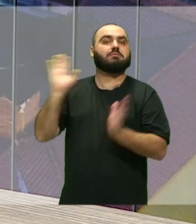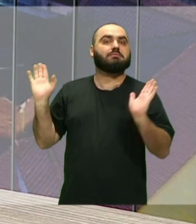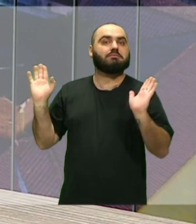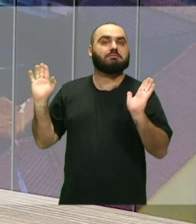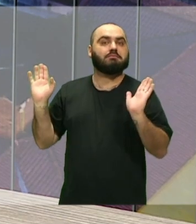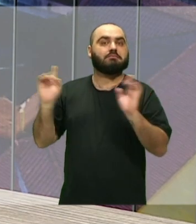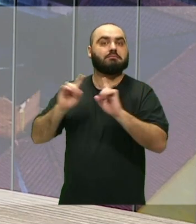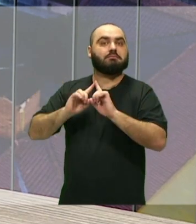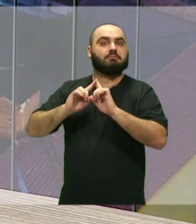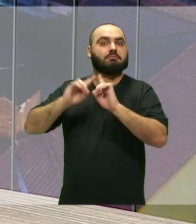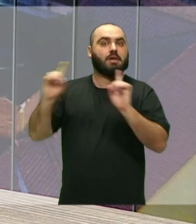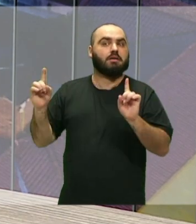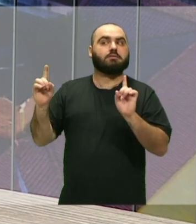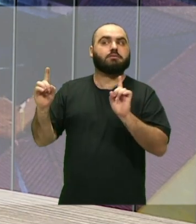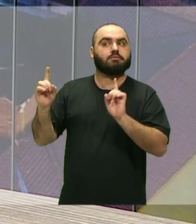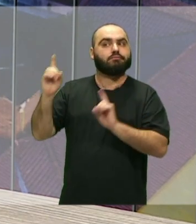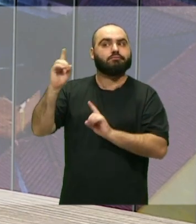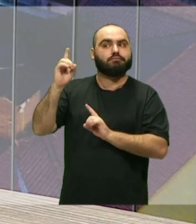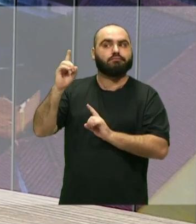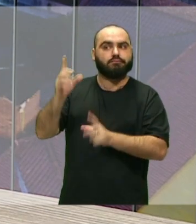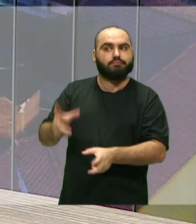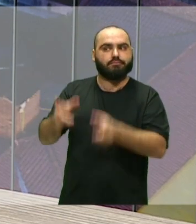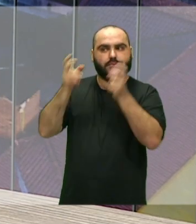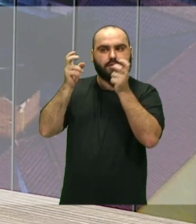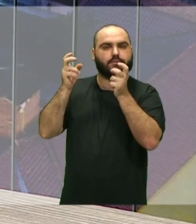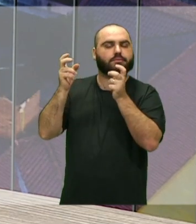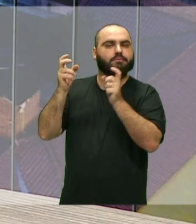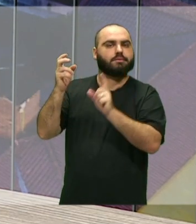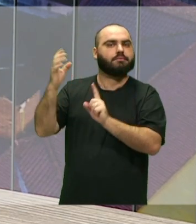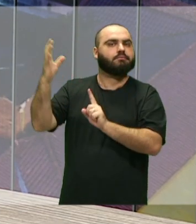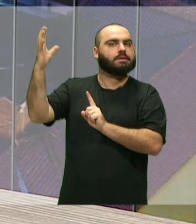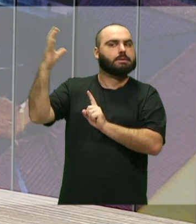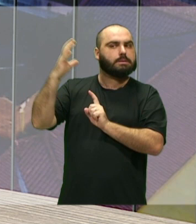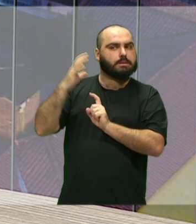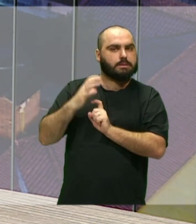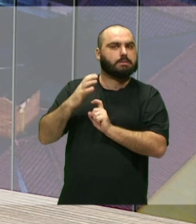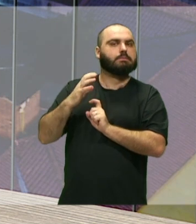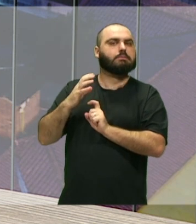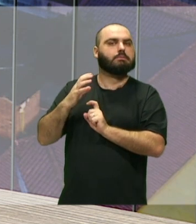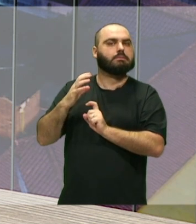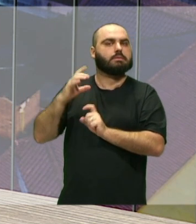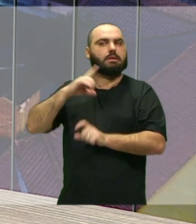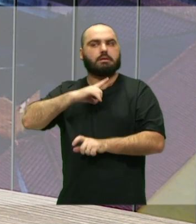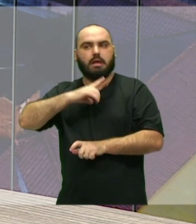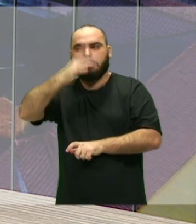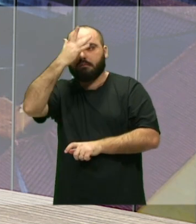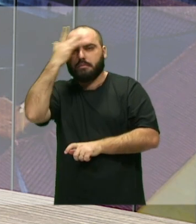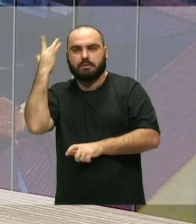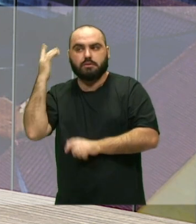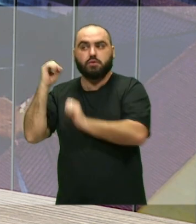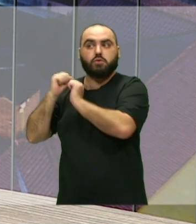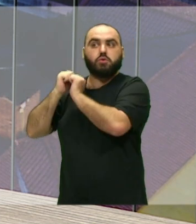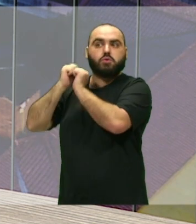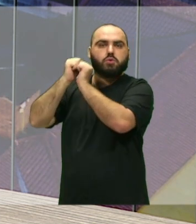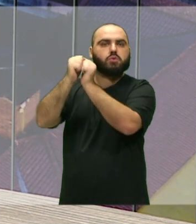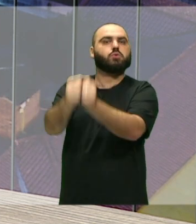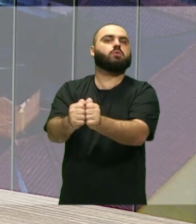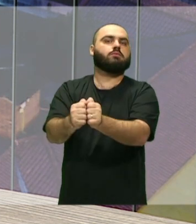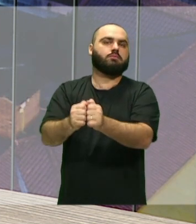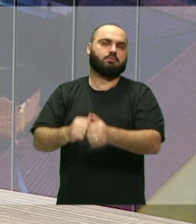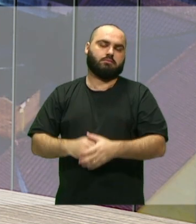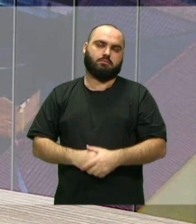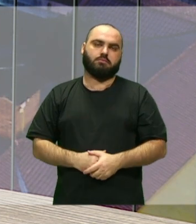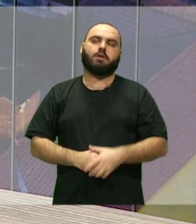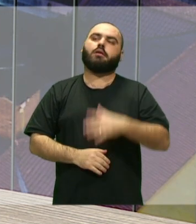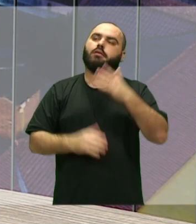mas foi uma intimidação, né? Entrada de mercado, gera um constrangimento... tem pessoas vindo atrás, então, aí até a